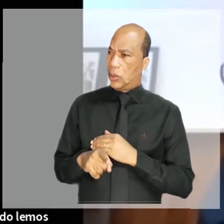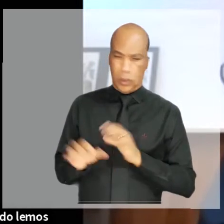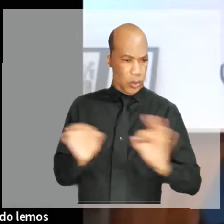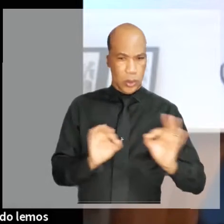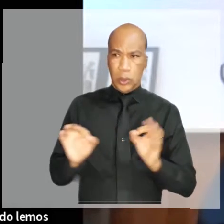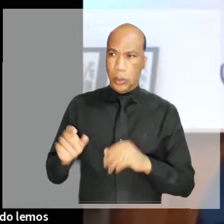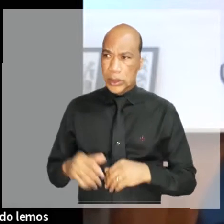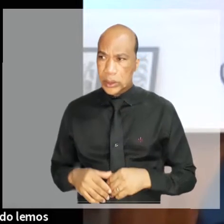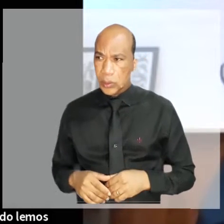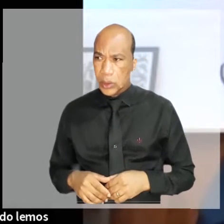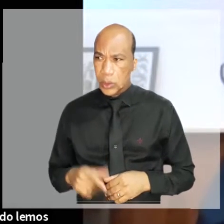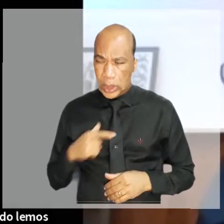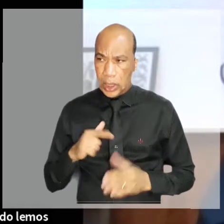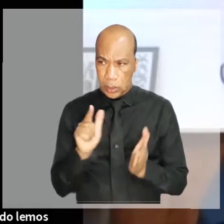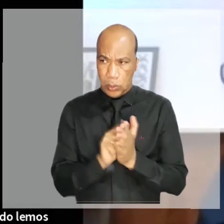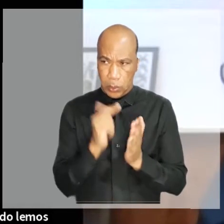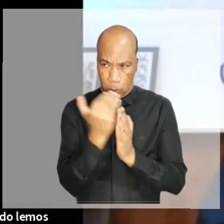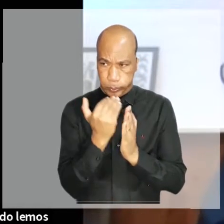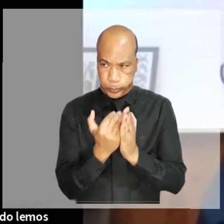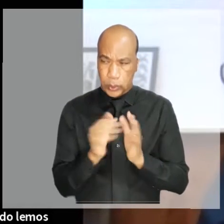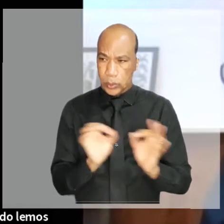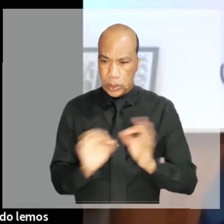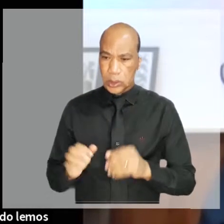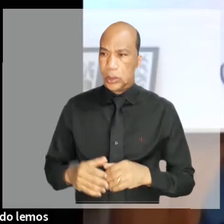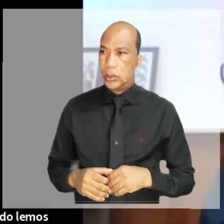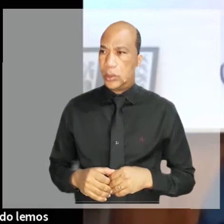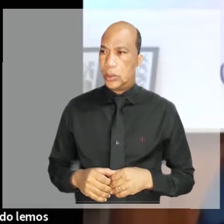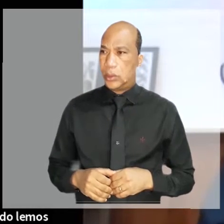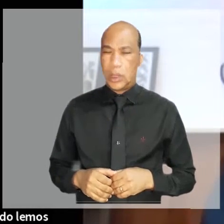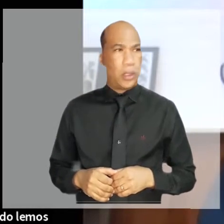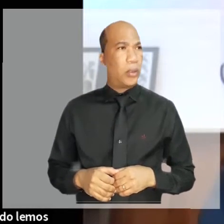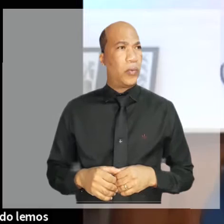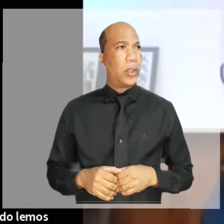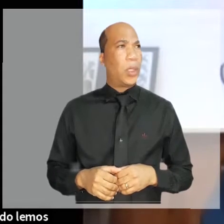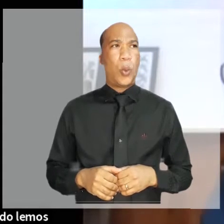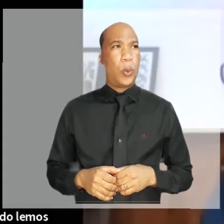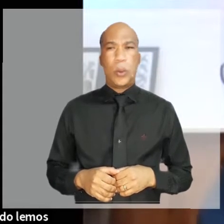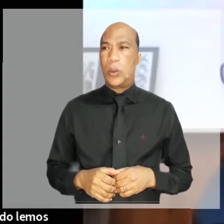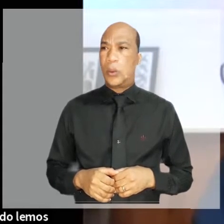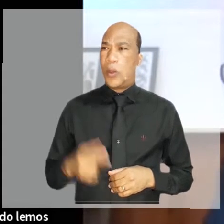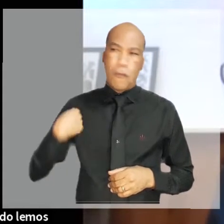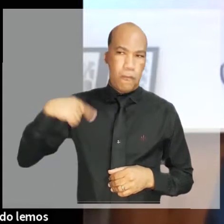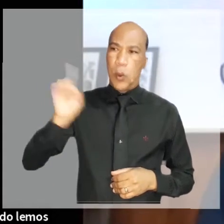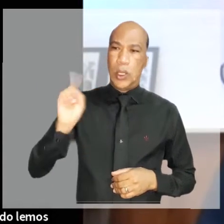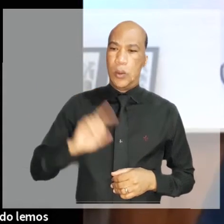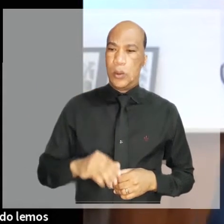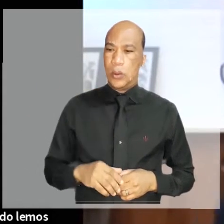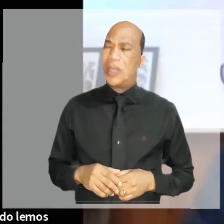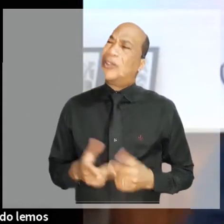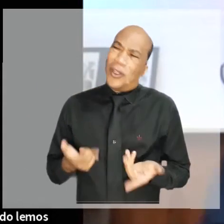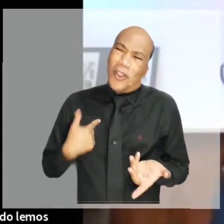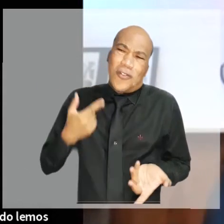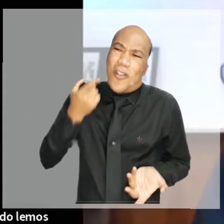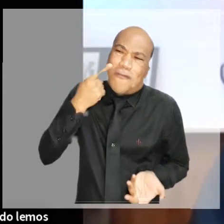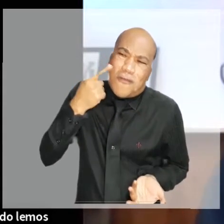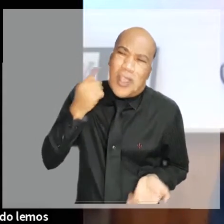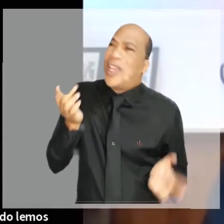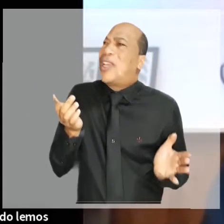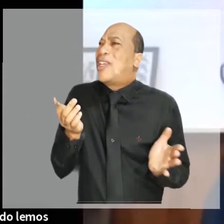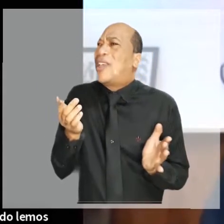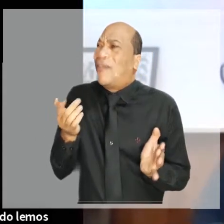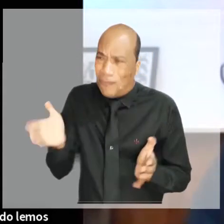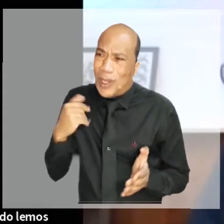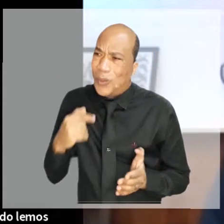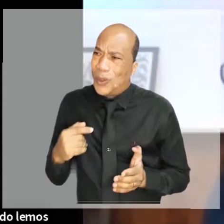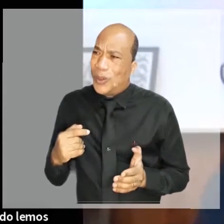assim, não. Aí ele falou assim, então não dá para ir. Aí eu falei, mas não, vamos lá, só dar uma passadinha